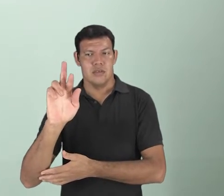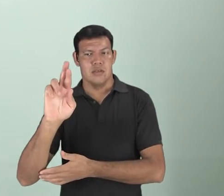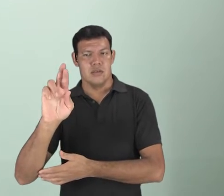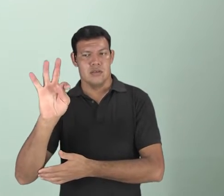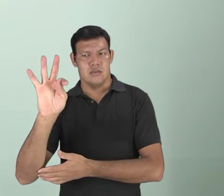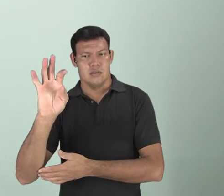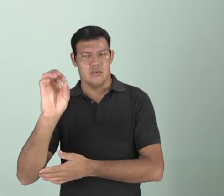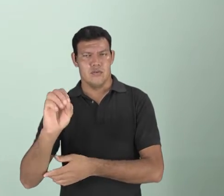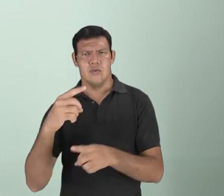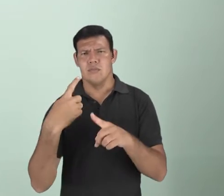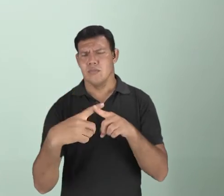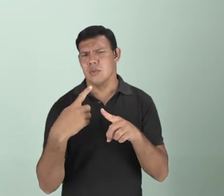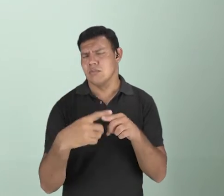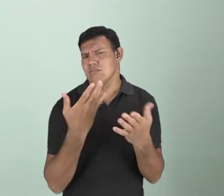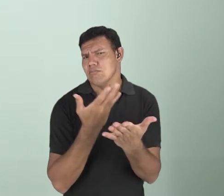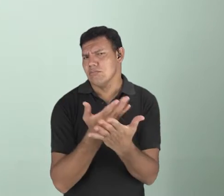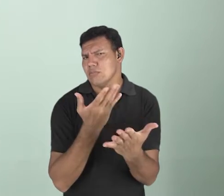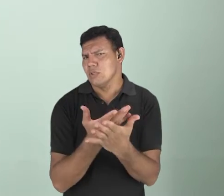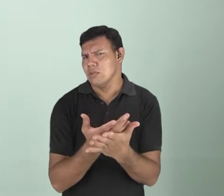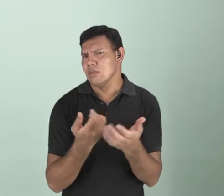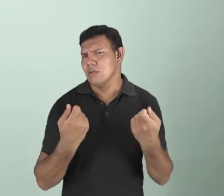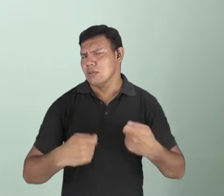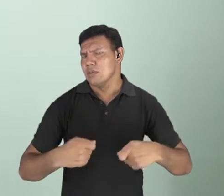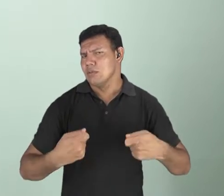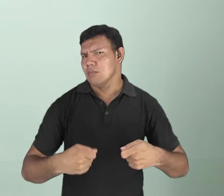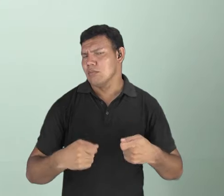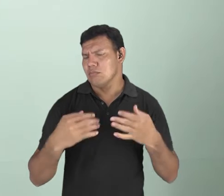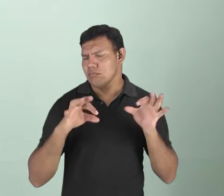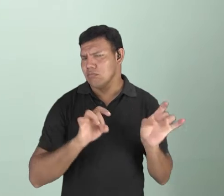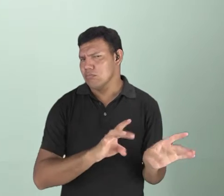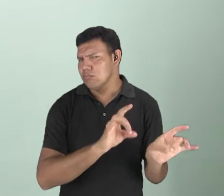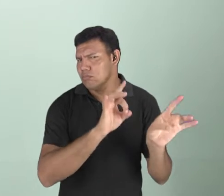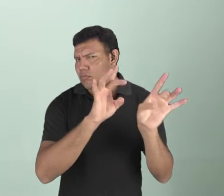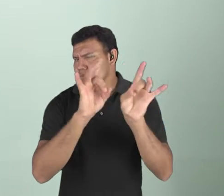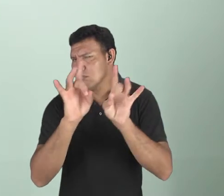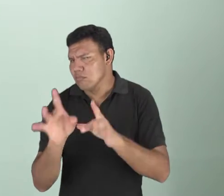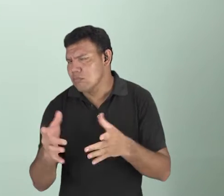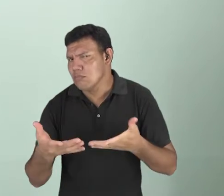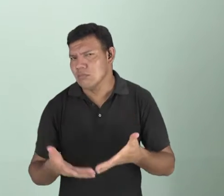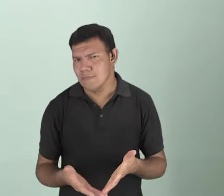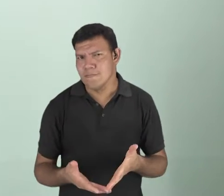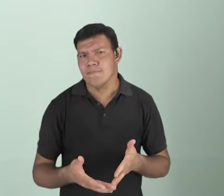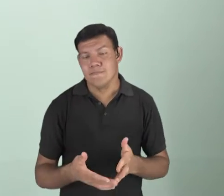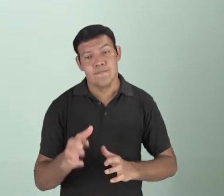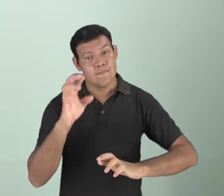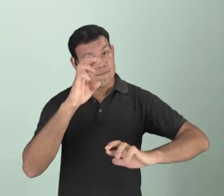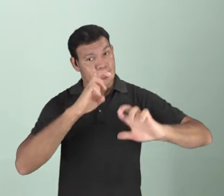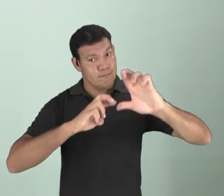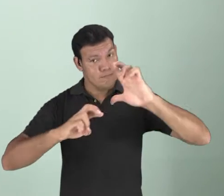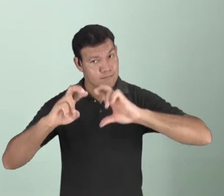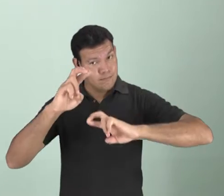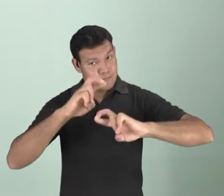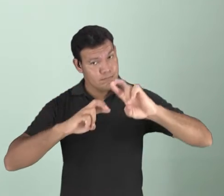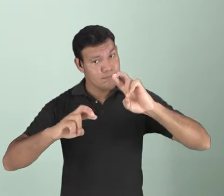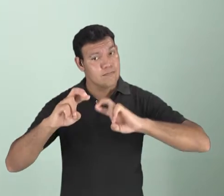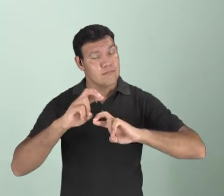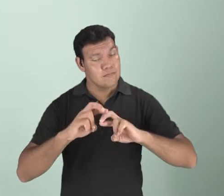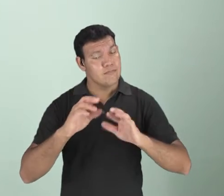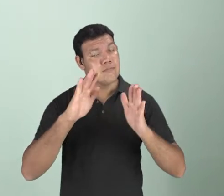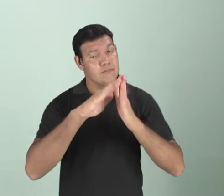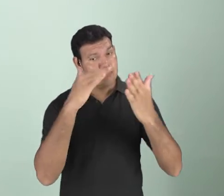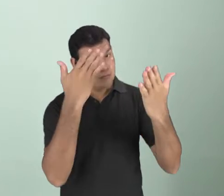Por que que temos que estudar especificamente essa escola? Eu já observo para vocês que a escola